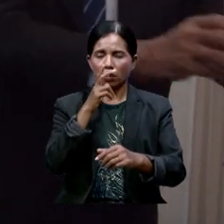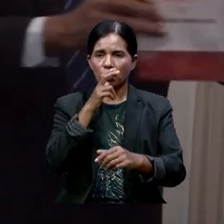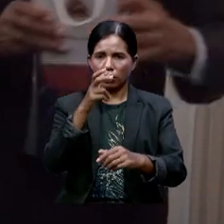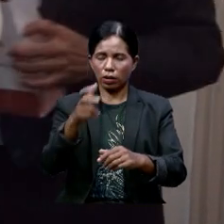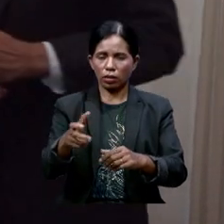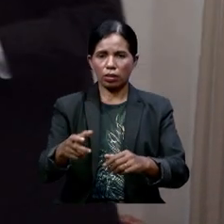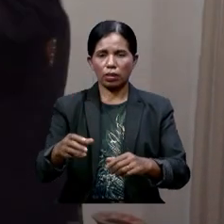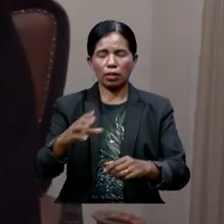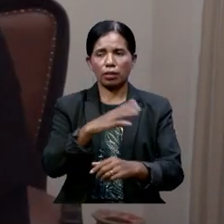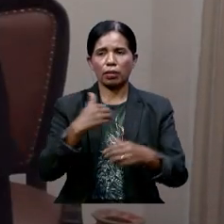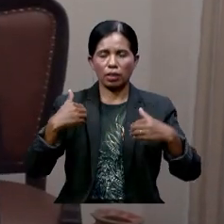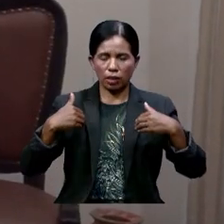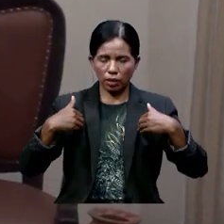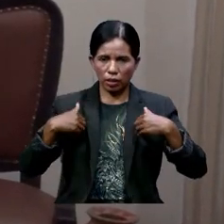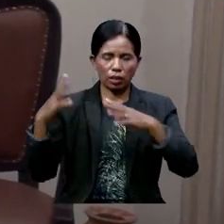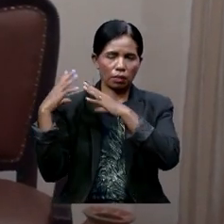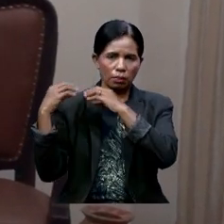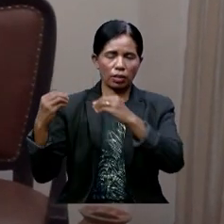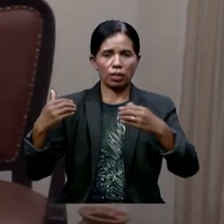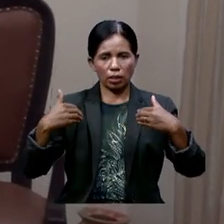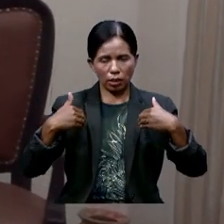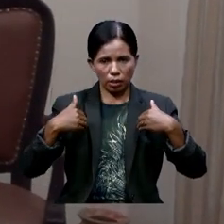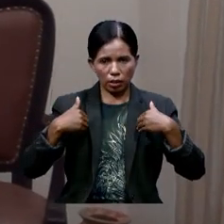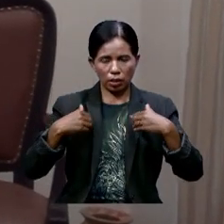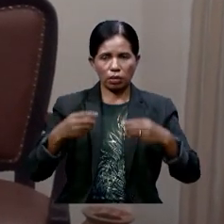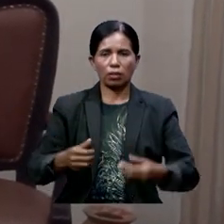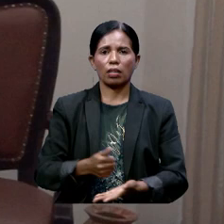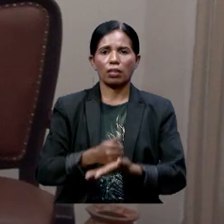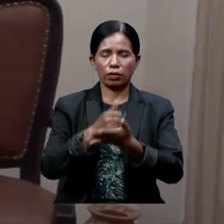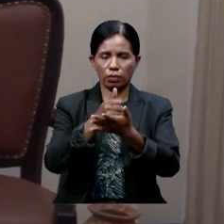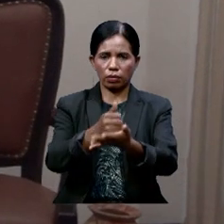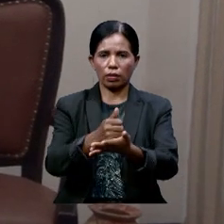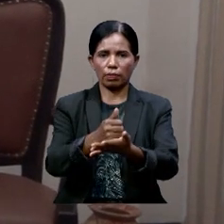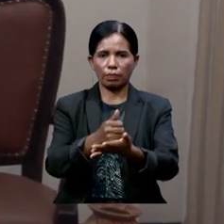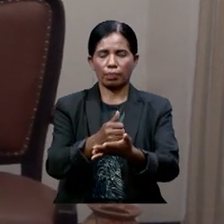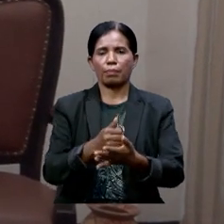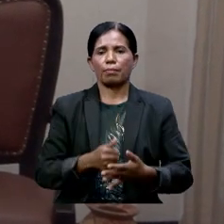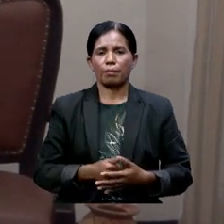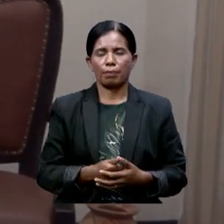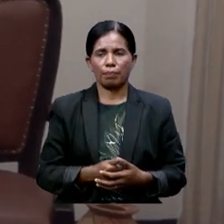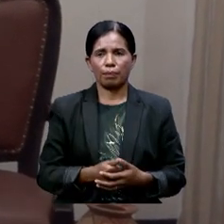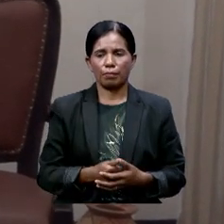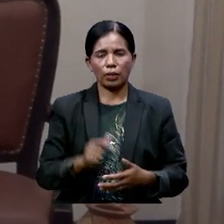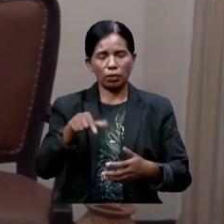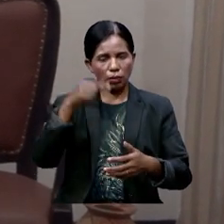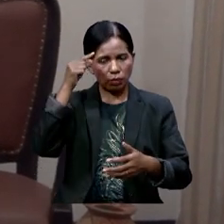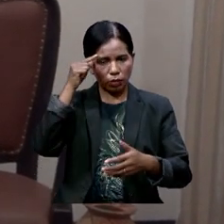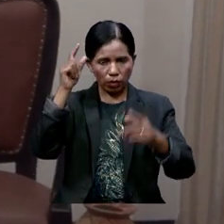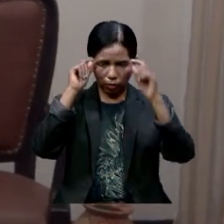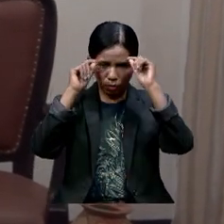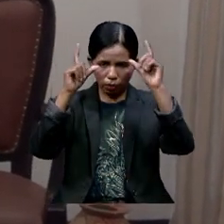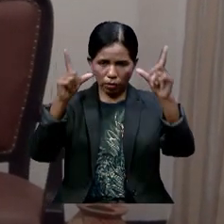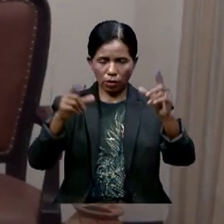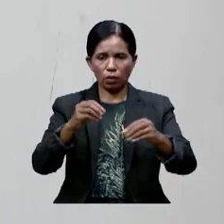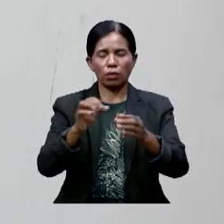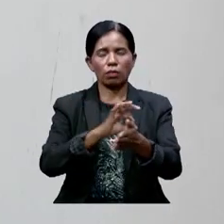alguma experiência, tem alguma capacidade que pode ajudar o governo de Timor a formar